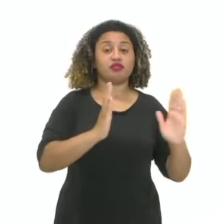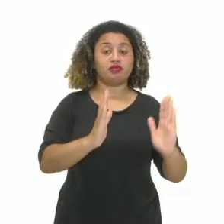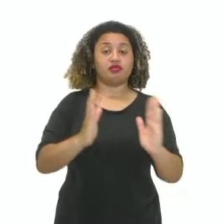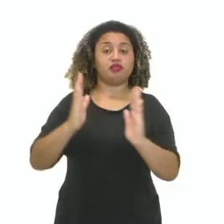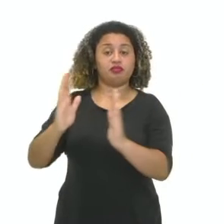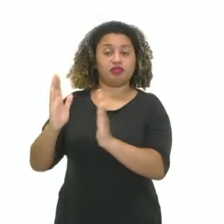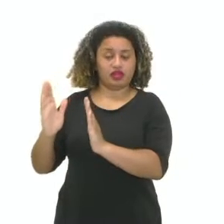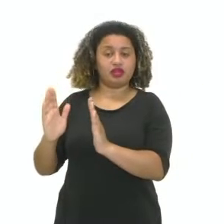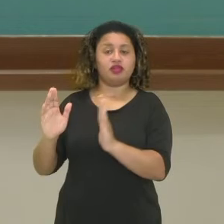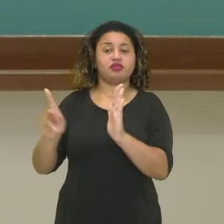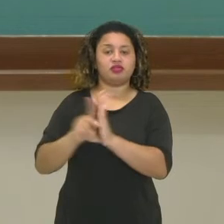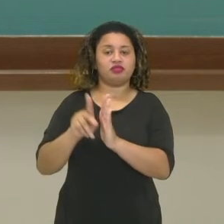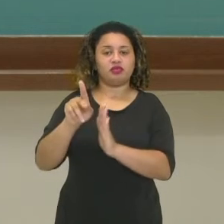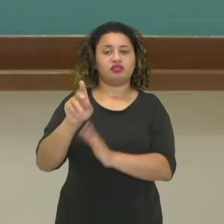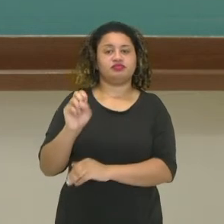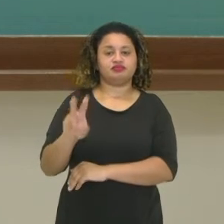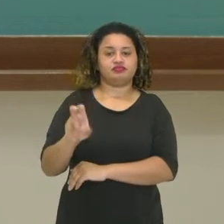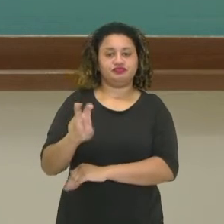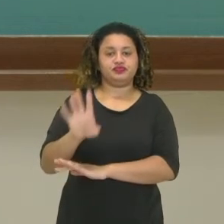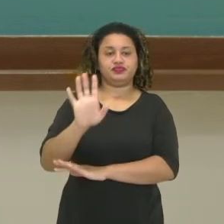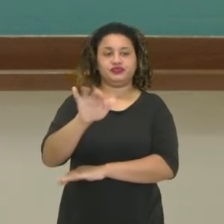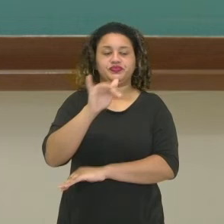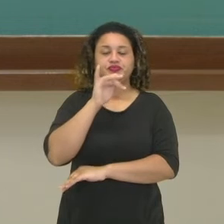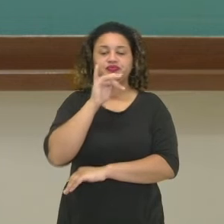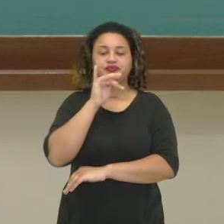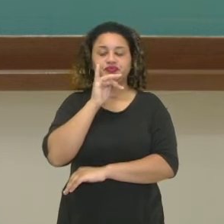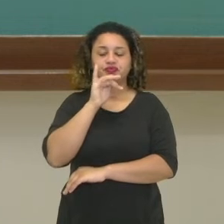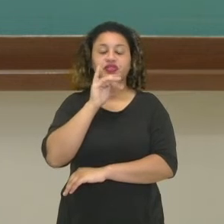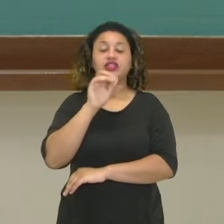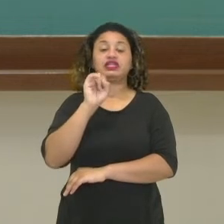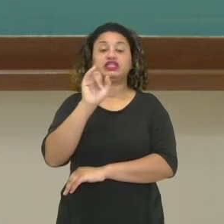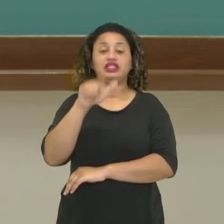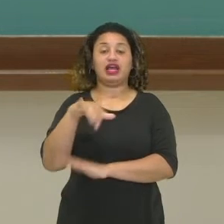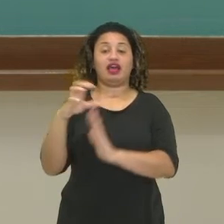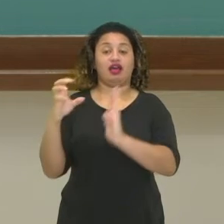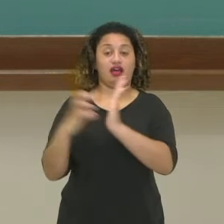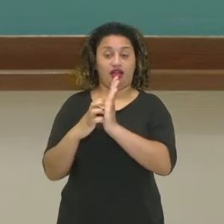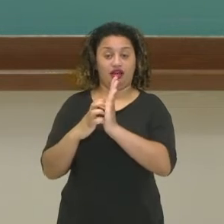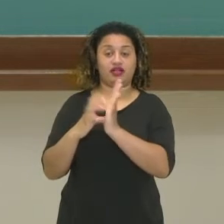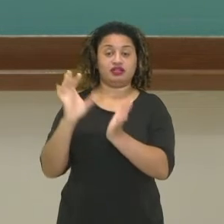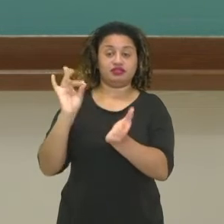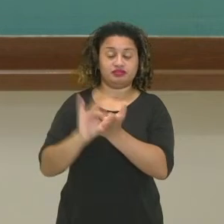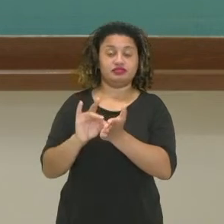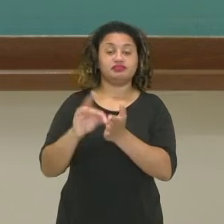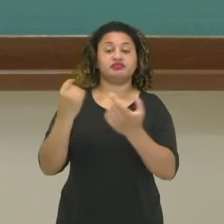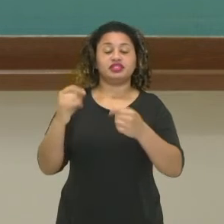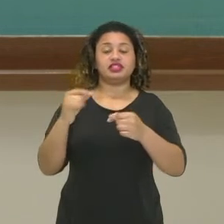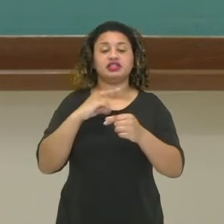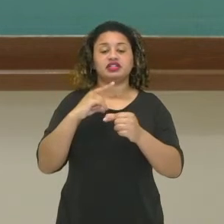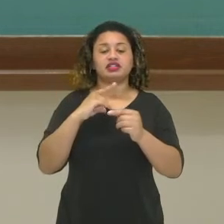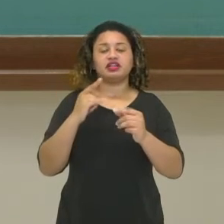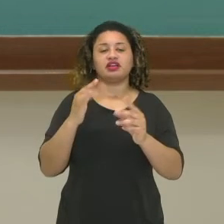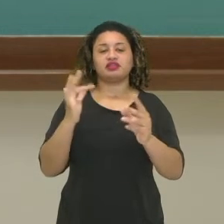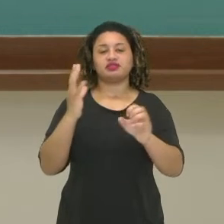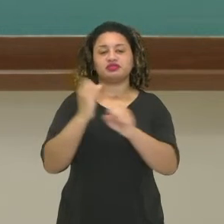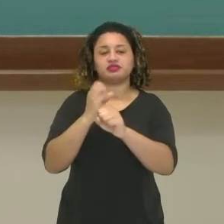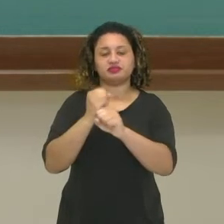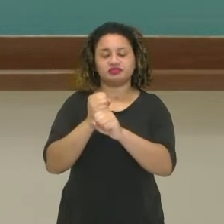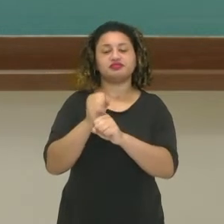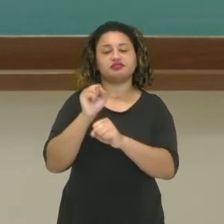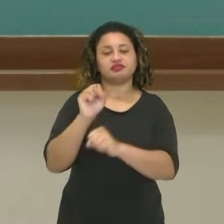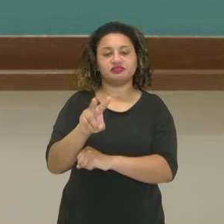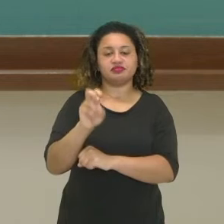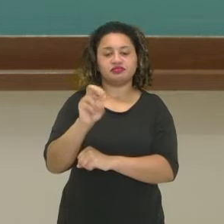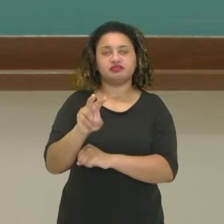com relação ao vírus. Por exemplo, para ser considerado AIDS, você tem que ter uma contagem desses vírus